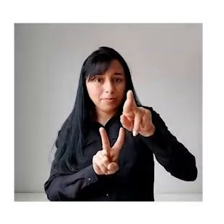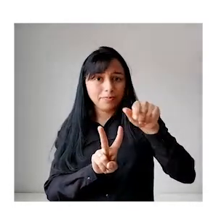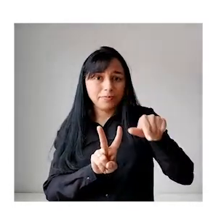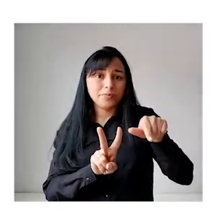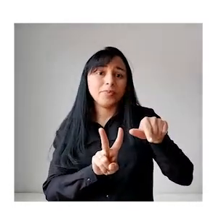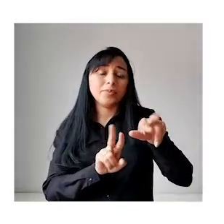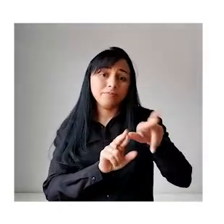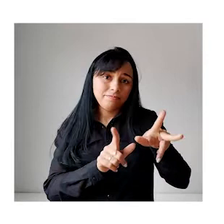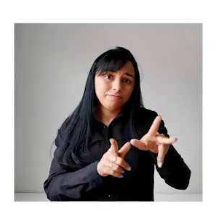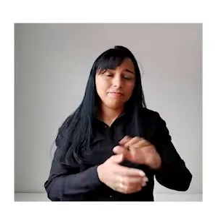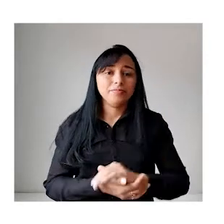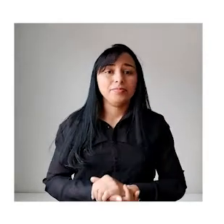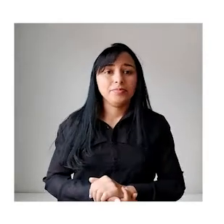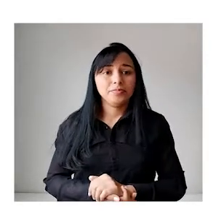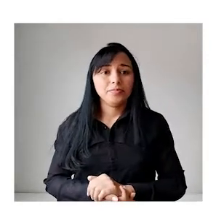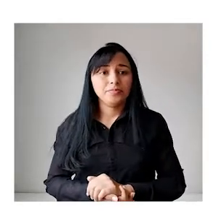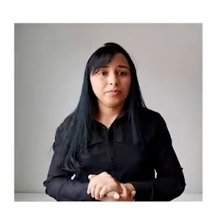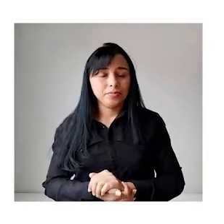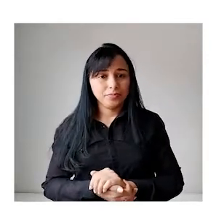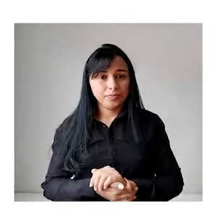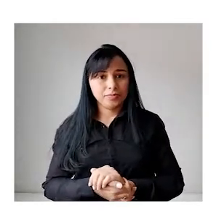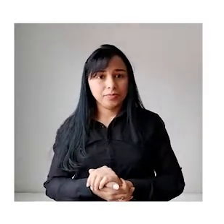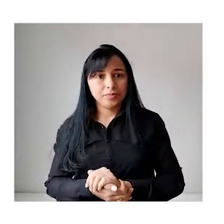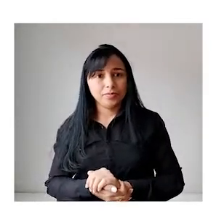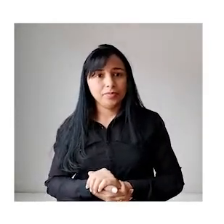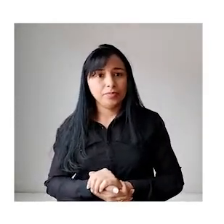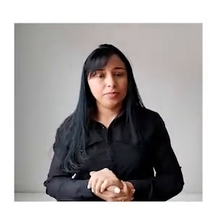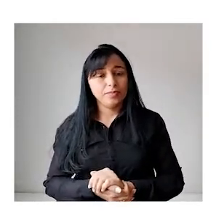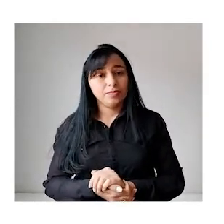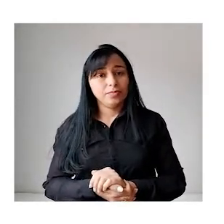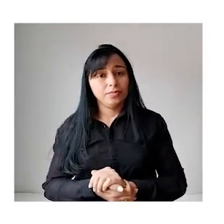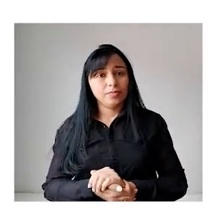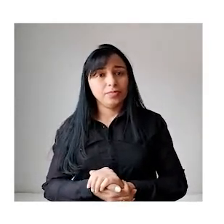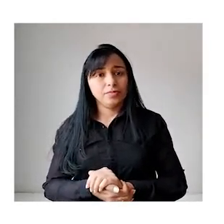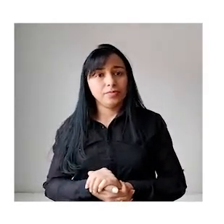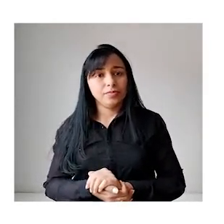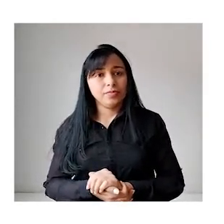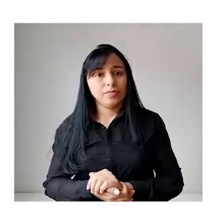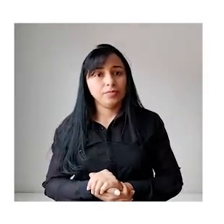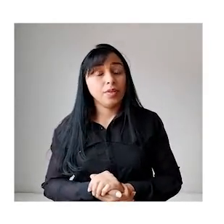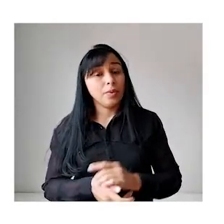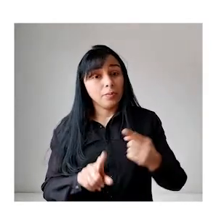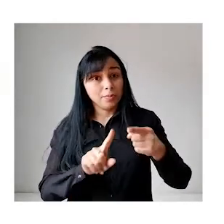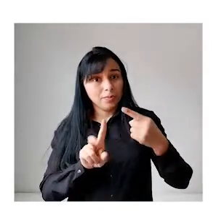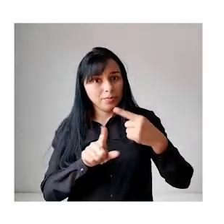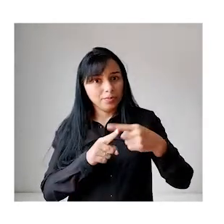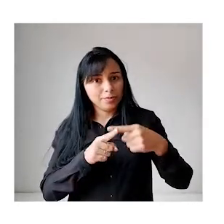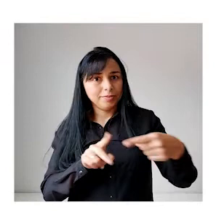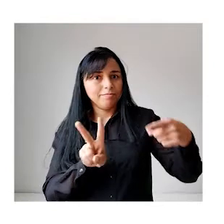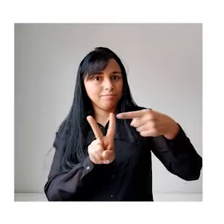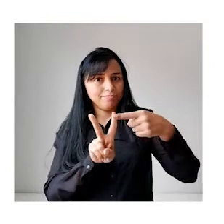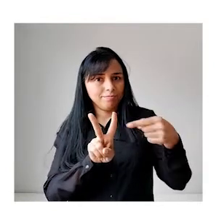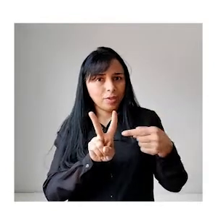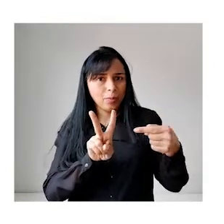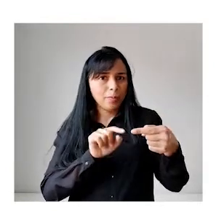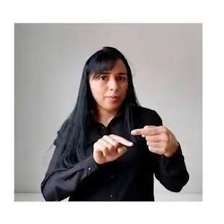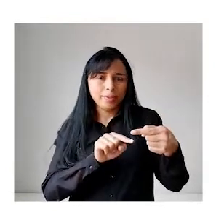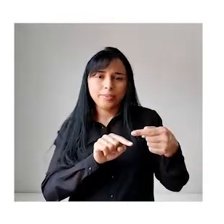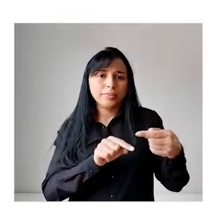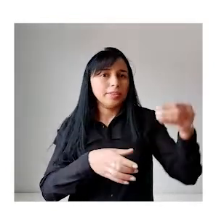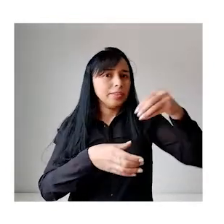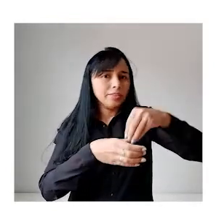só que com o sinal de menos. É bem diferente da raiz de menos 9, que não é definida no conjunto dos